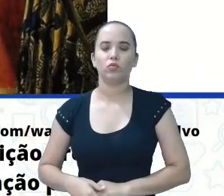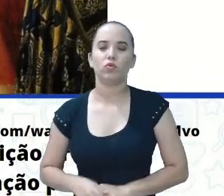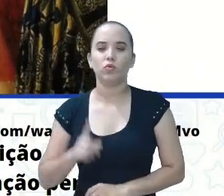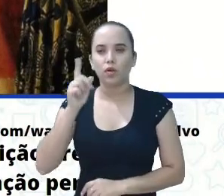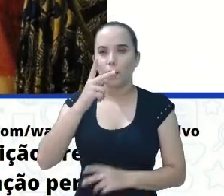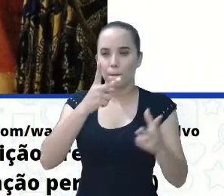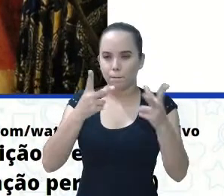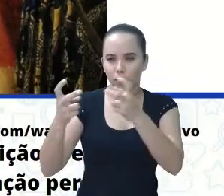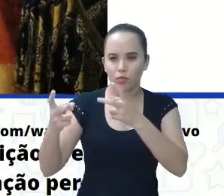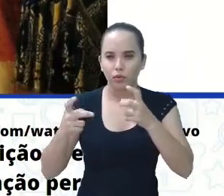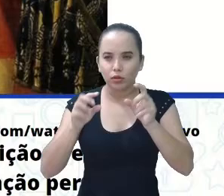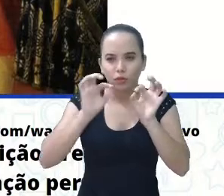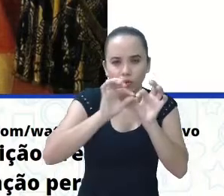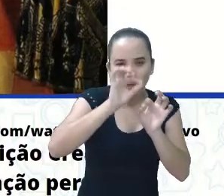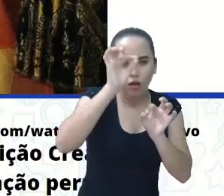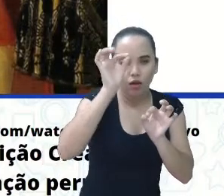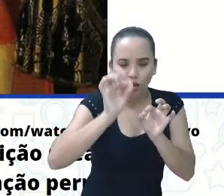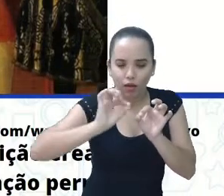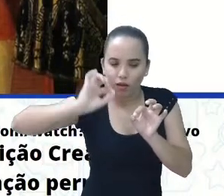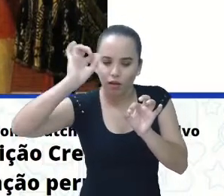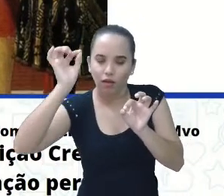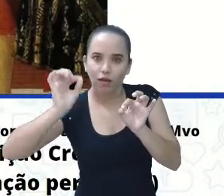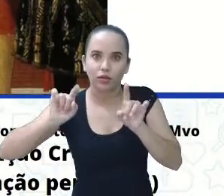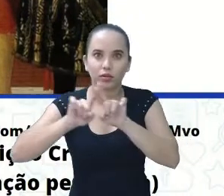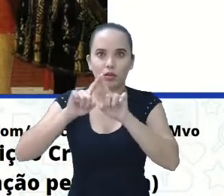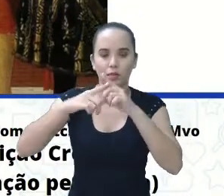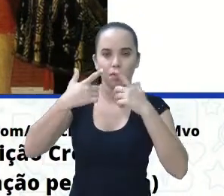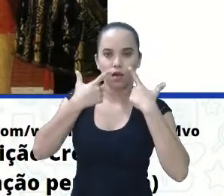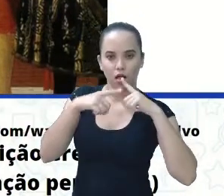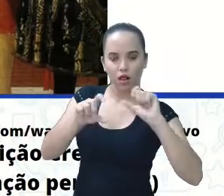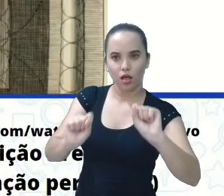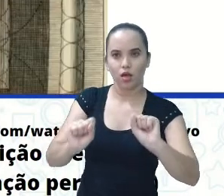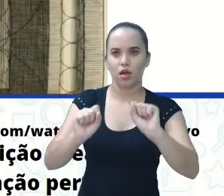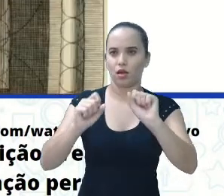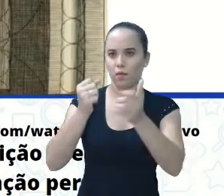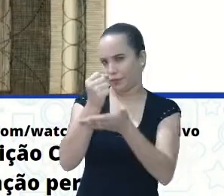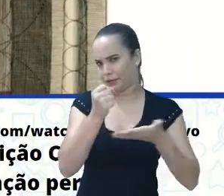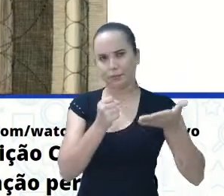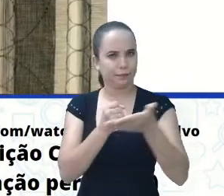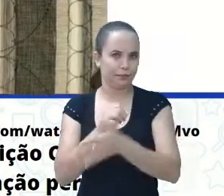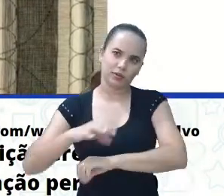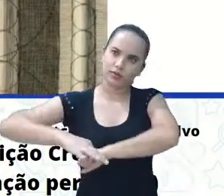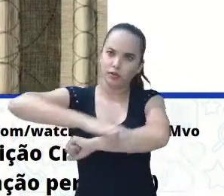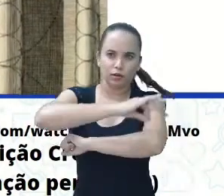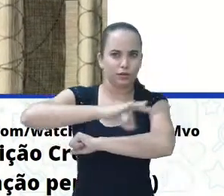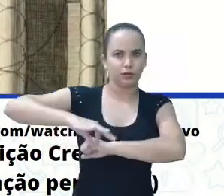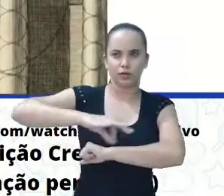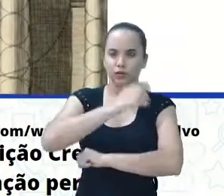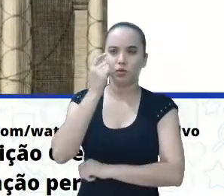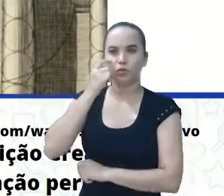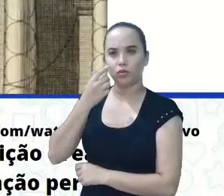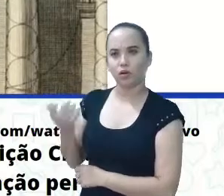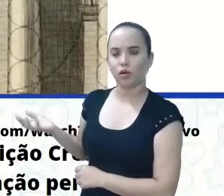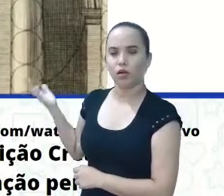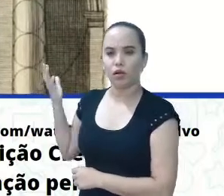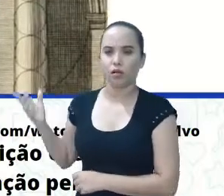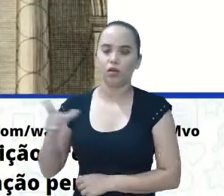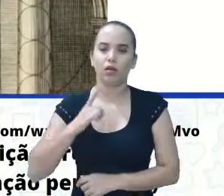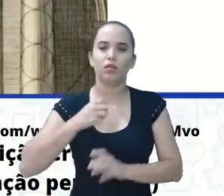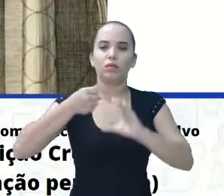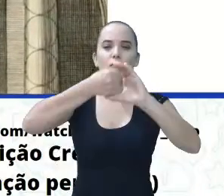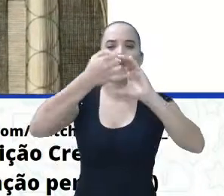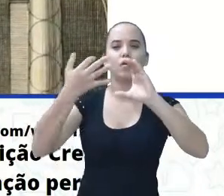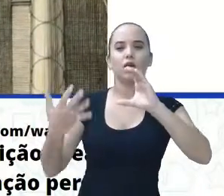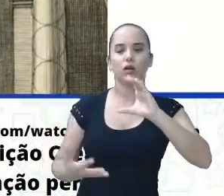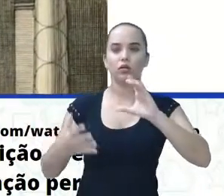perspectiva linear na pintura e a linguagem clássica da arquitetura, um método de composição que tem como